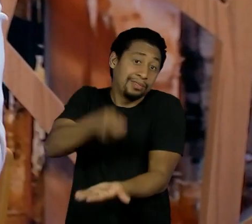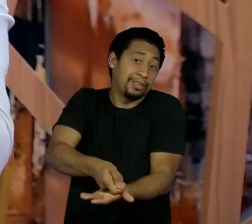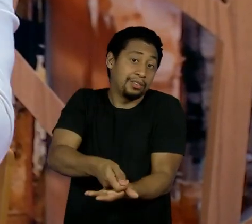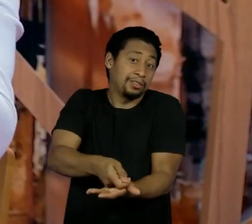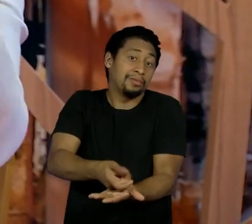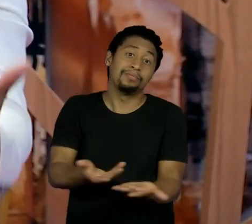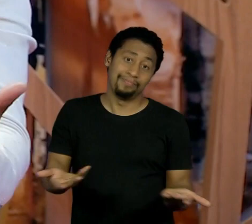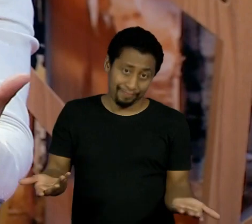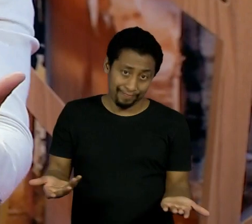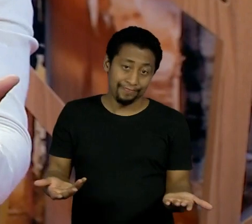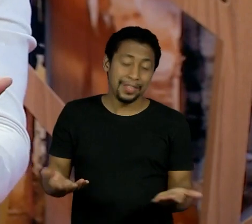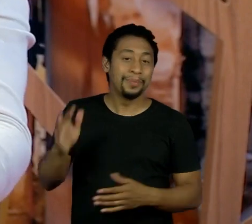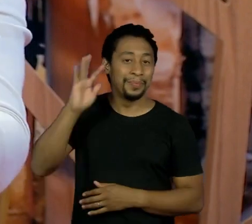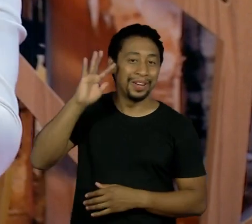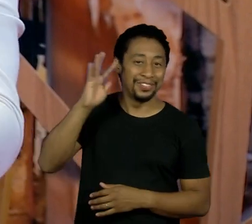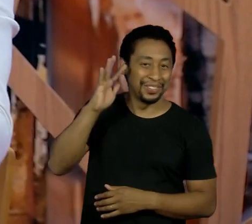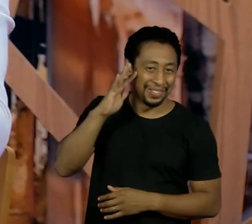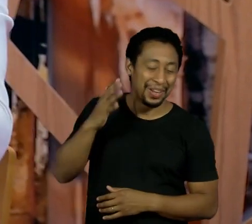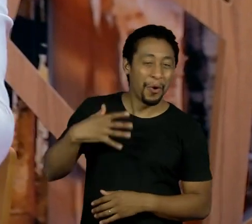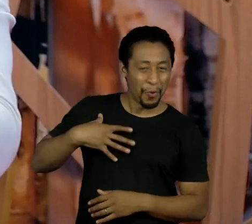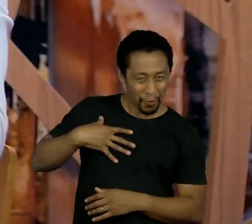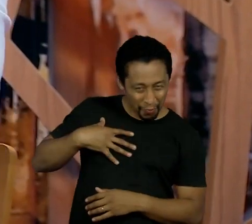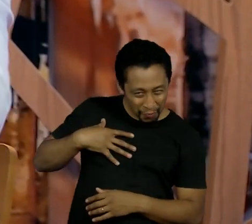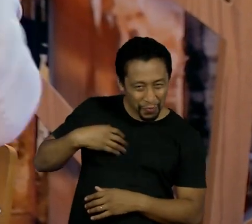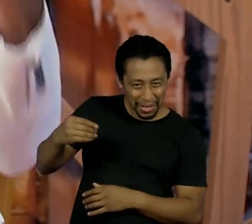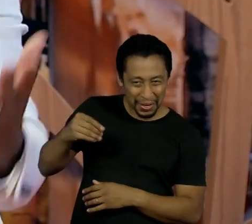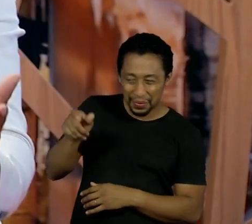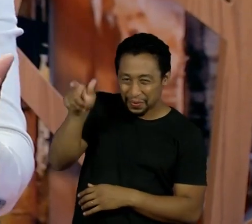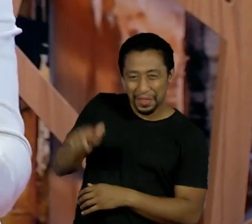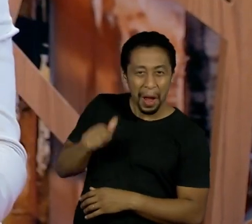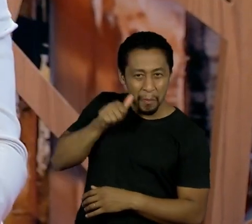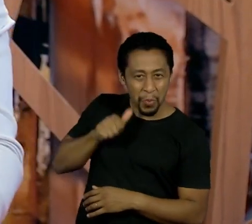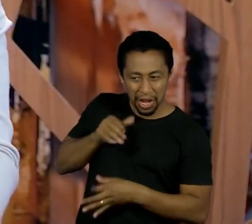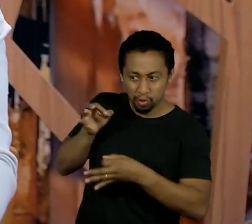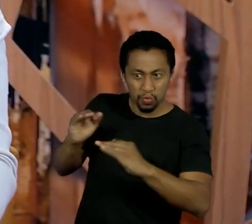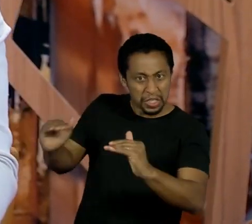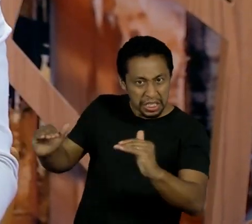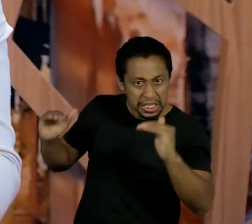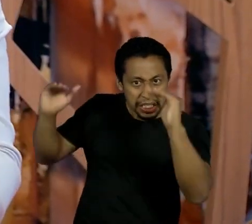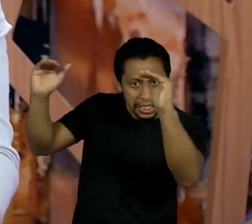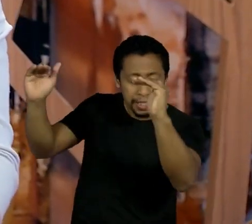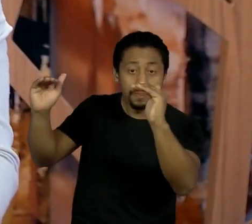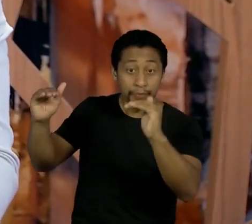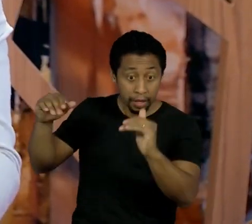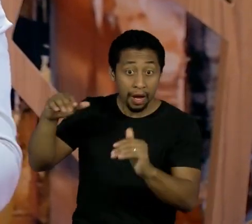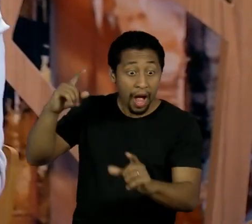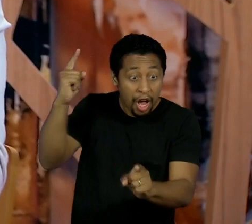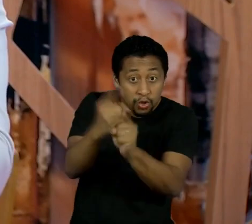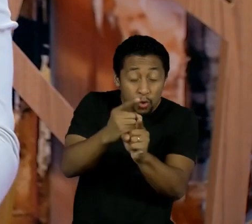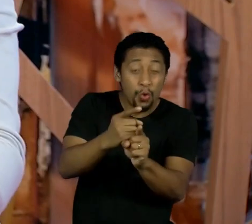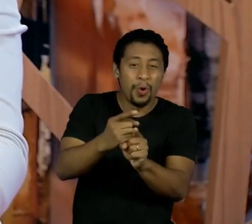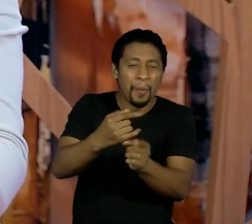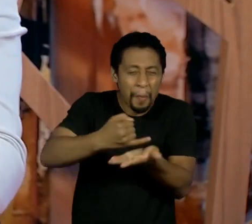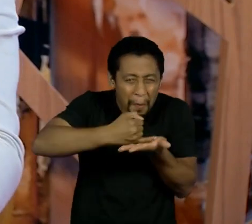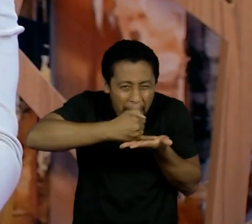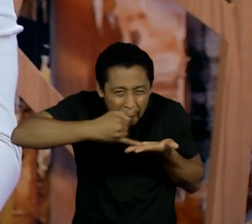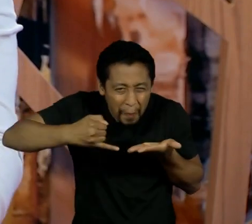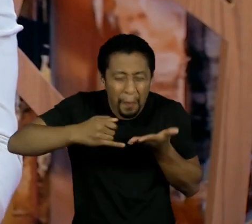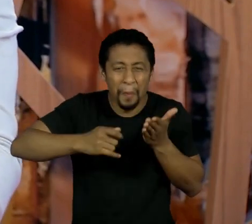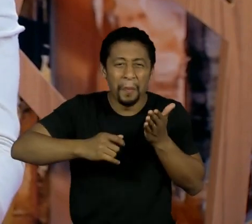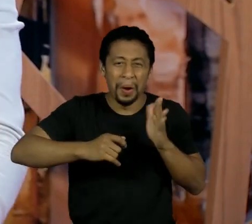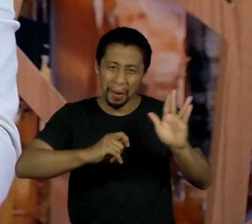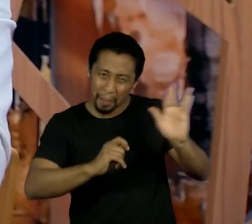ele pega o filho da desembargadora que foi pego com 150 quilos de maconha e cocaína e coloca ele numa